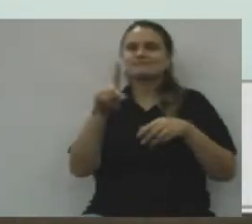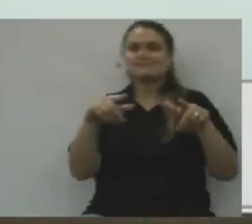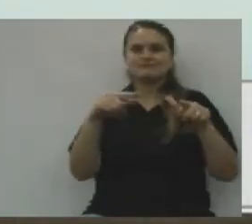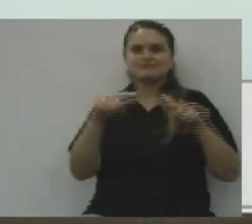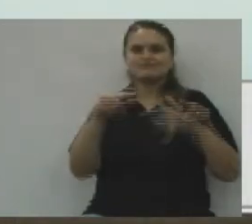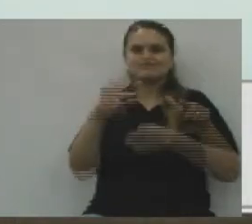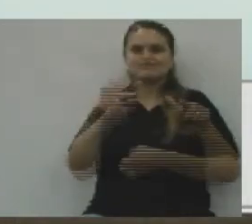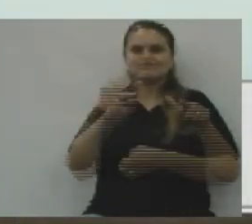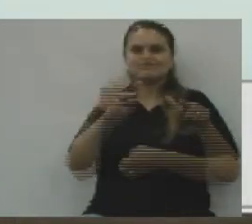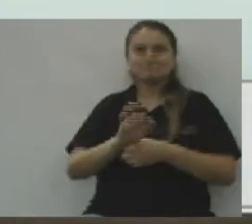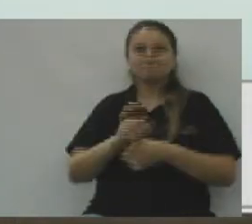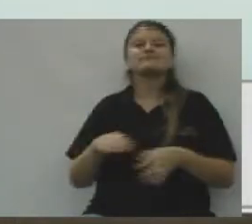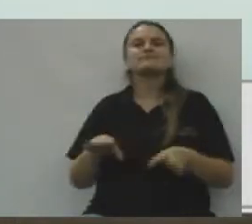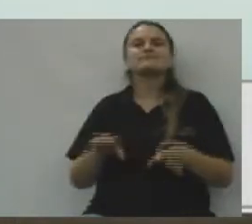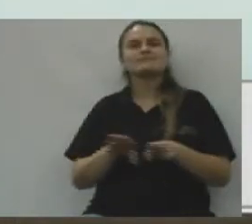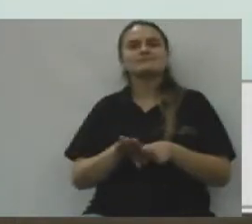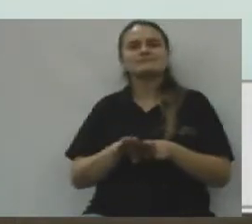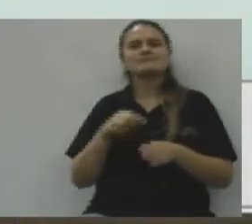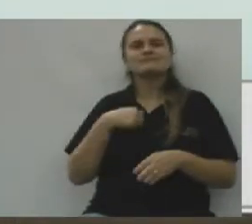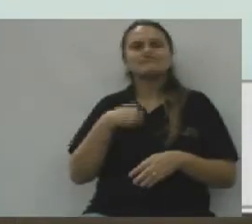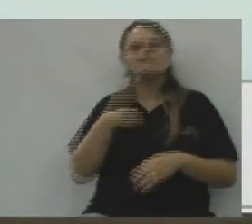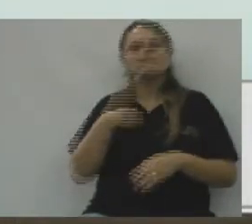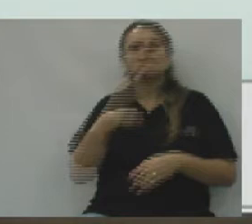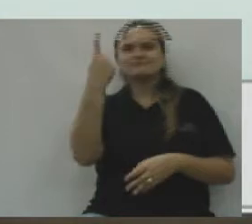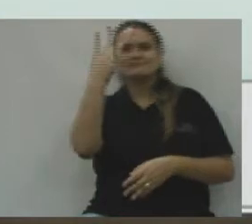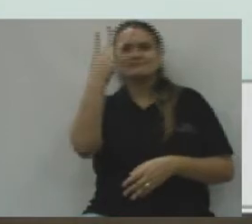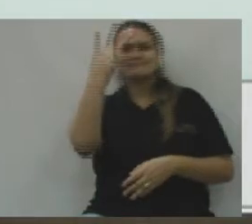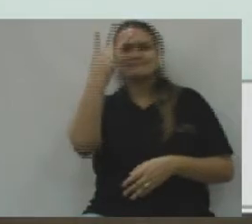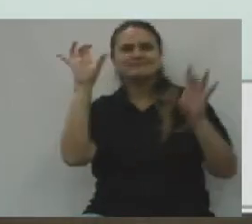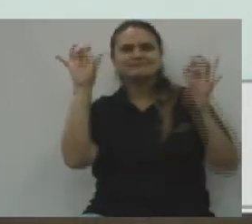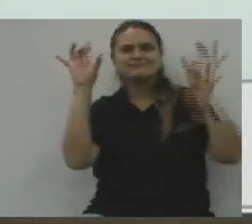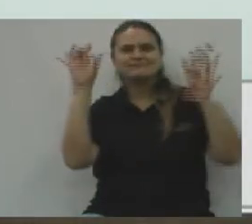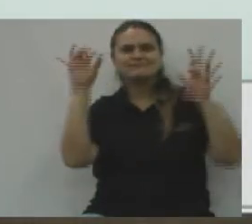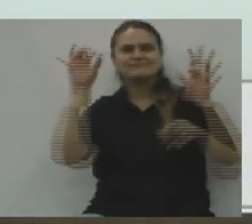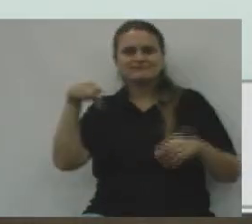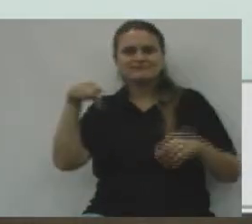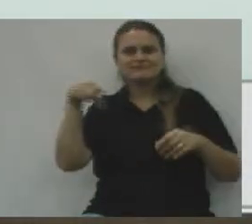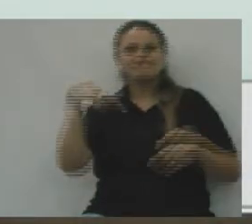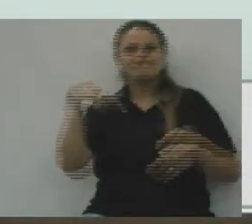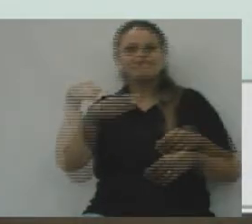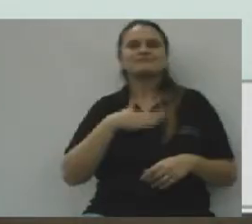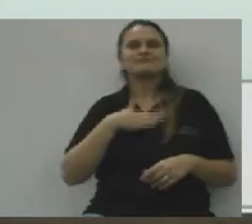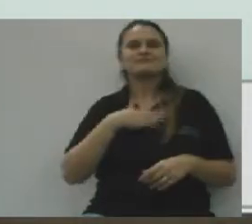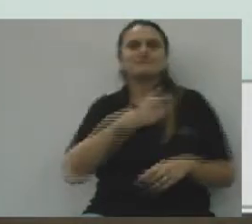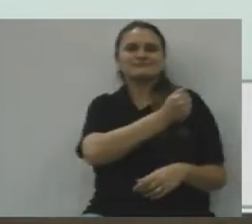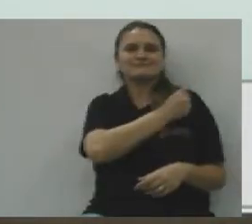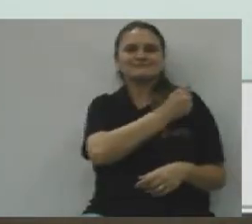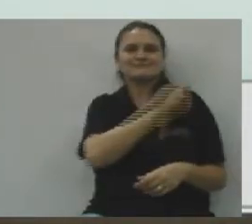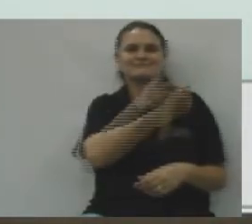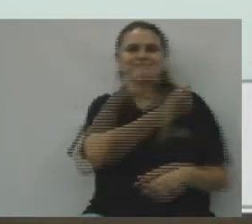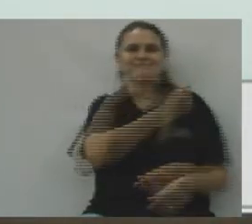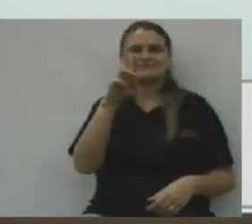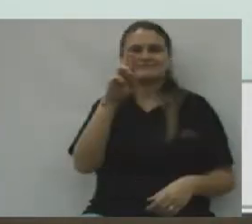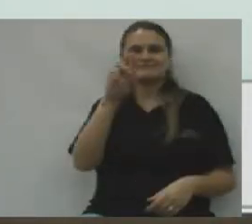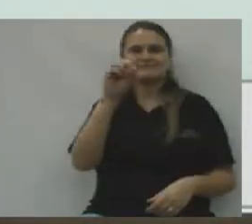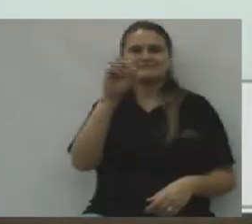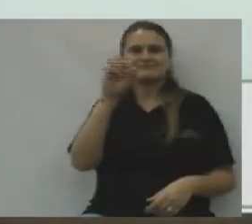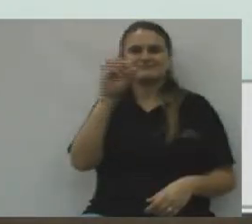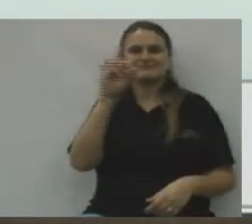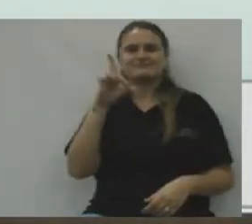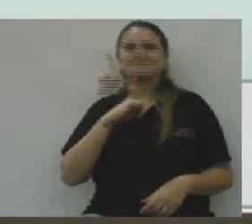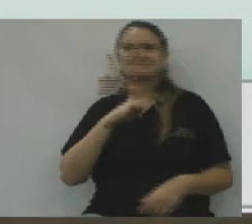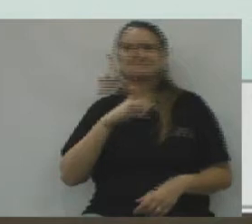me permitam, eu vou citar uma pessoa que está aqui, que é uma aluna minha do ProERD, que está ali, e